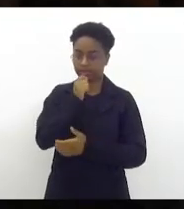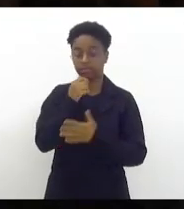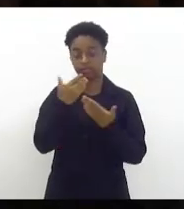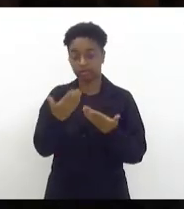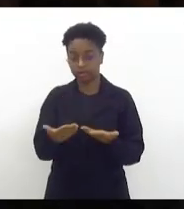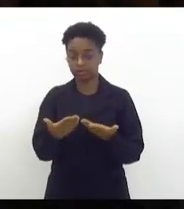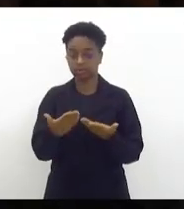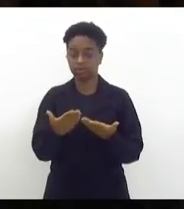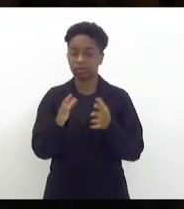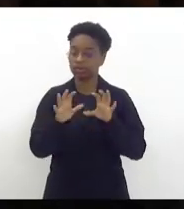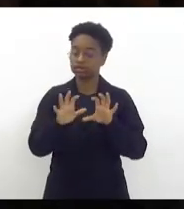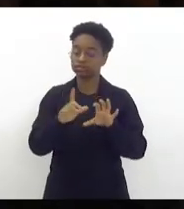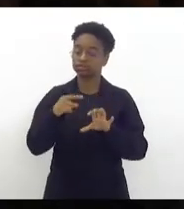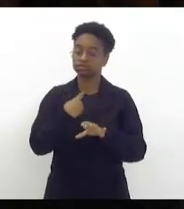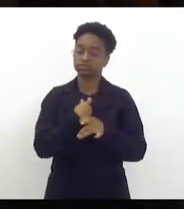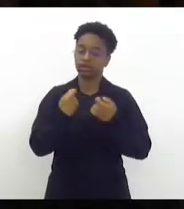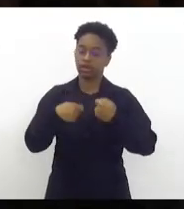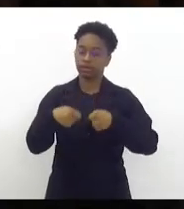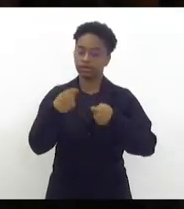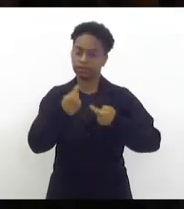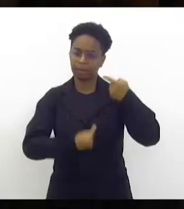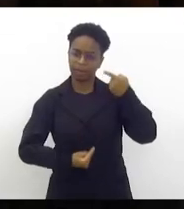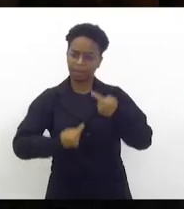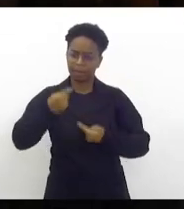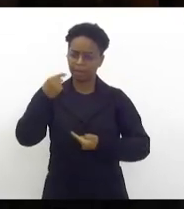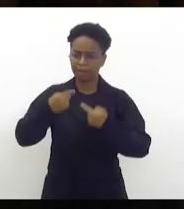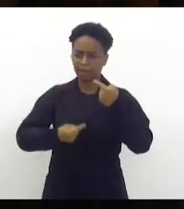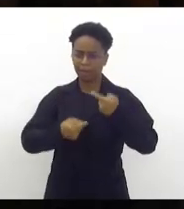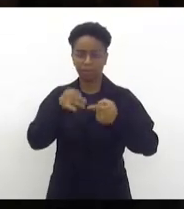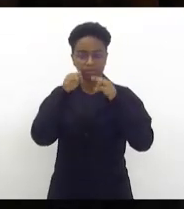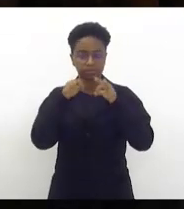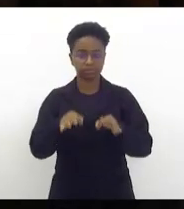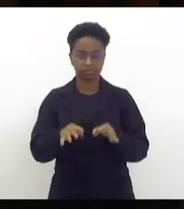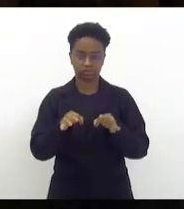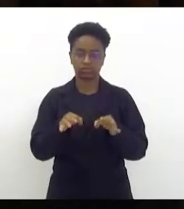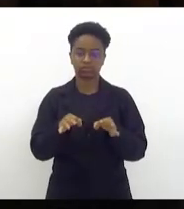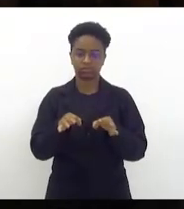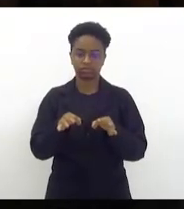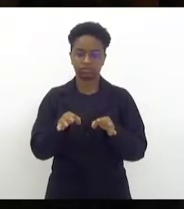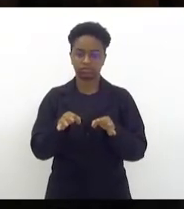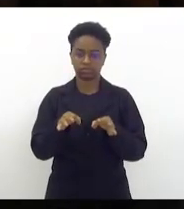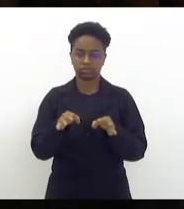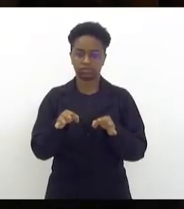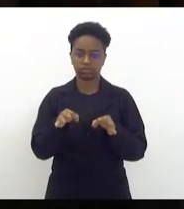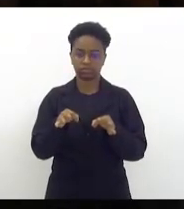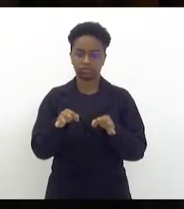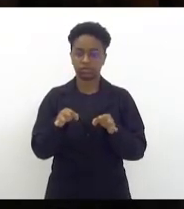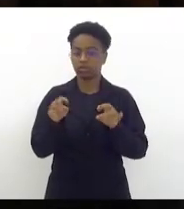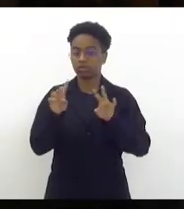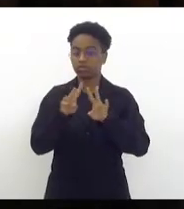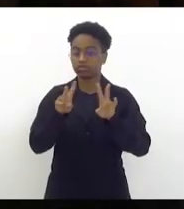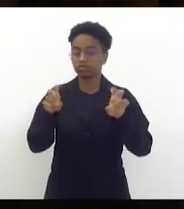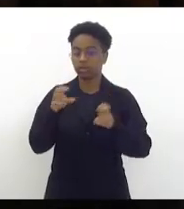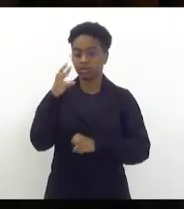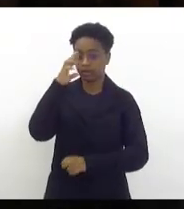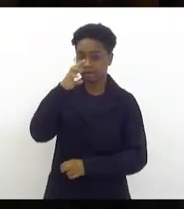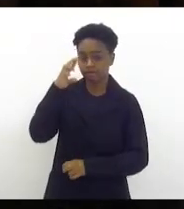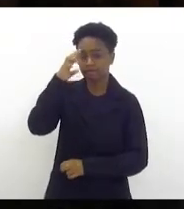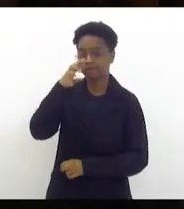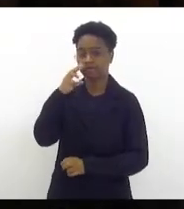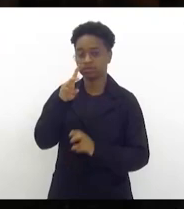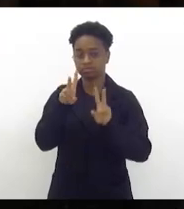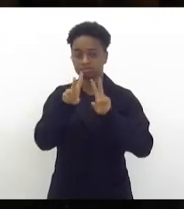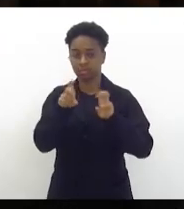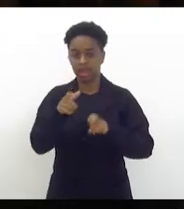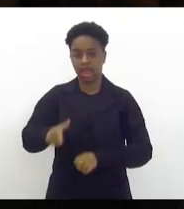nesse sentido, precisamos fazer um debate concreto com relação à fiscalização das